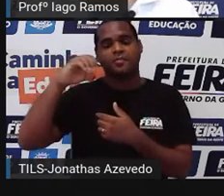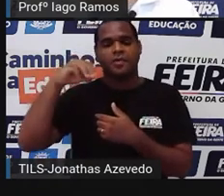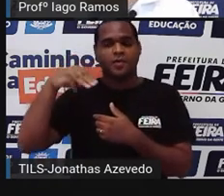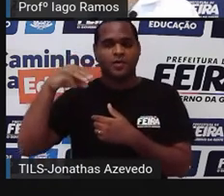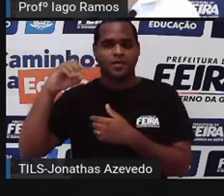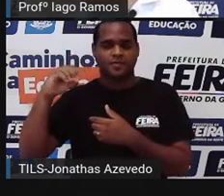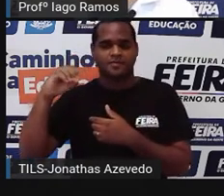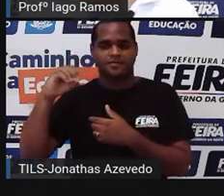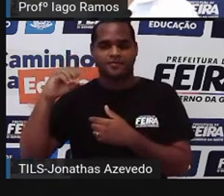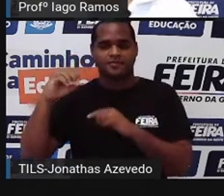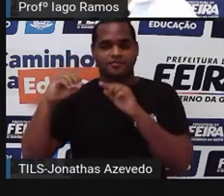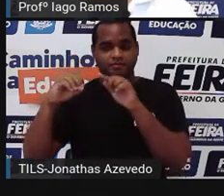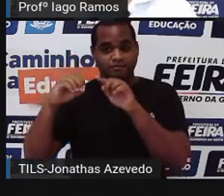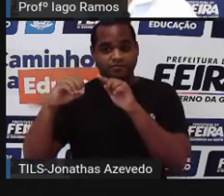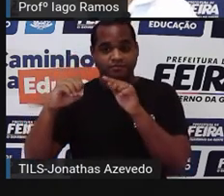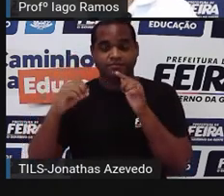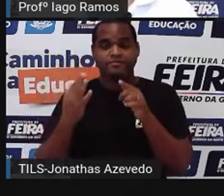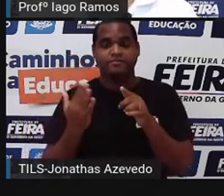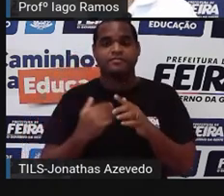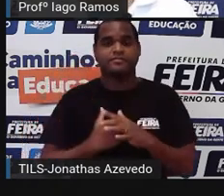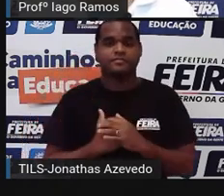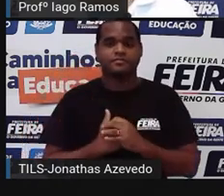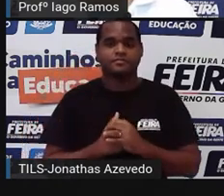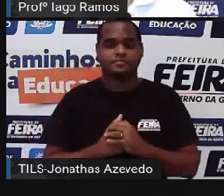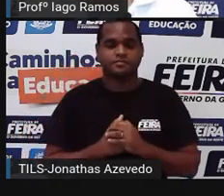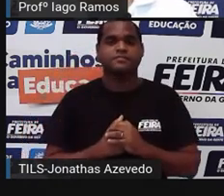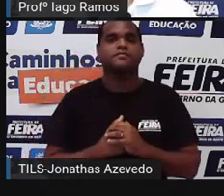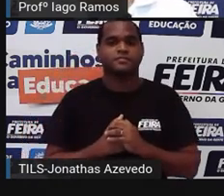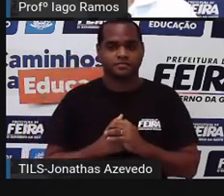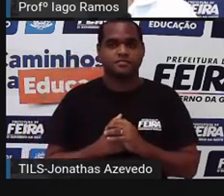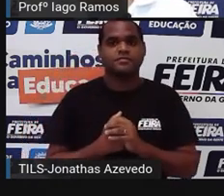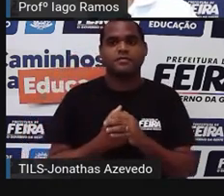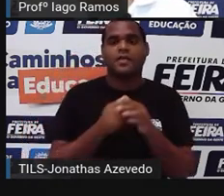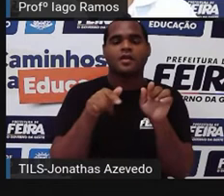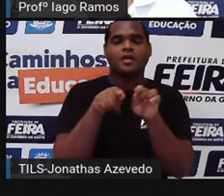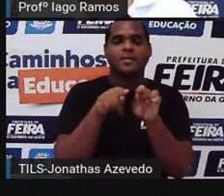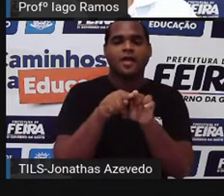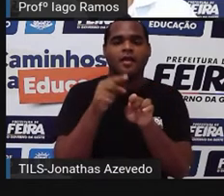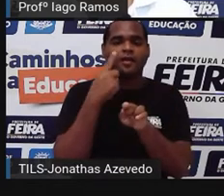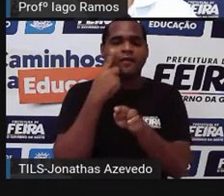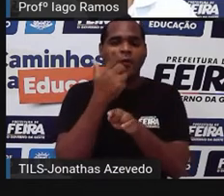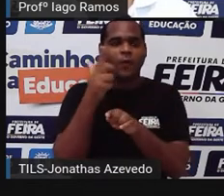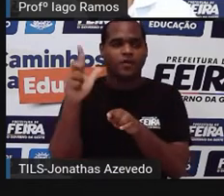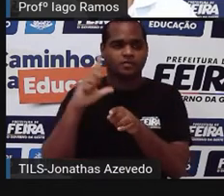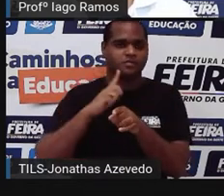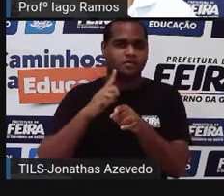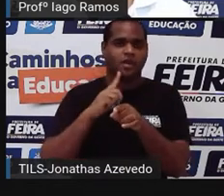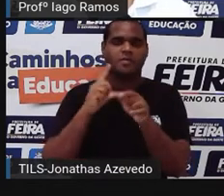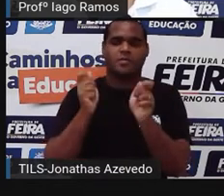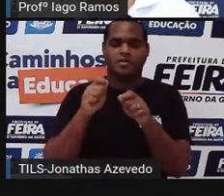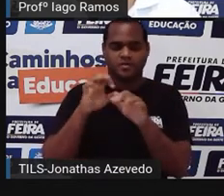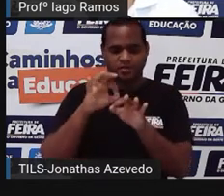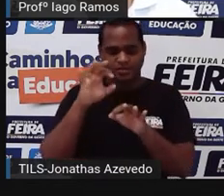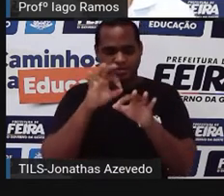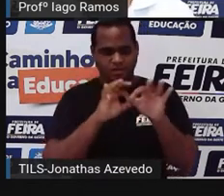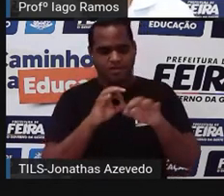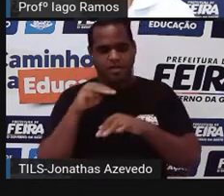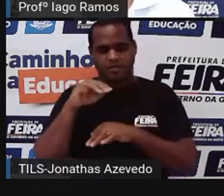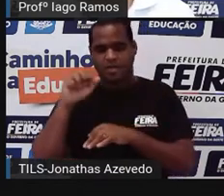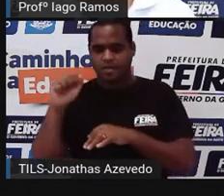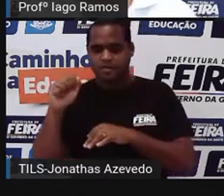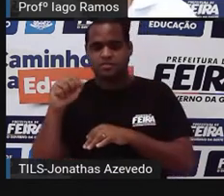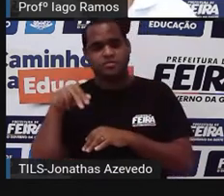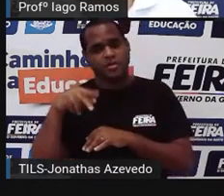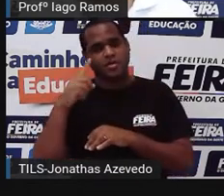tão pq para m o E aí a gente também viu o outro lado que a gente tem medida de m a n